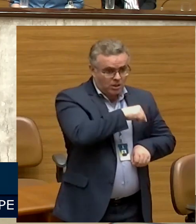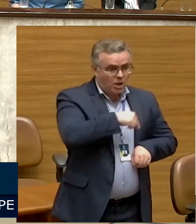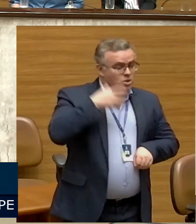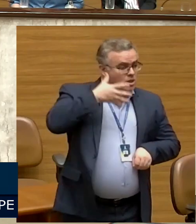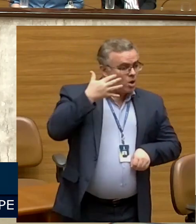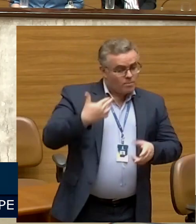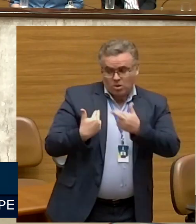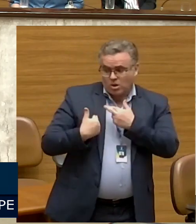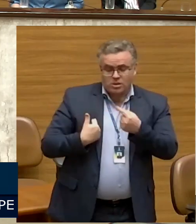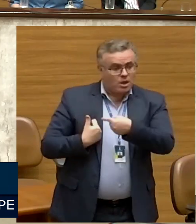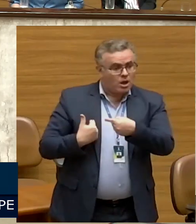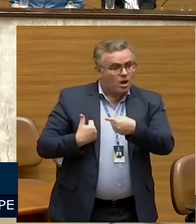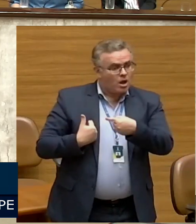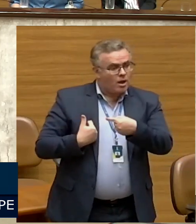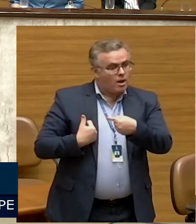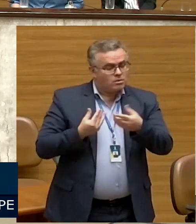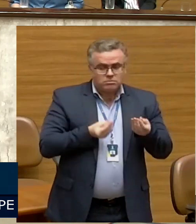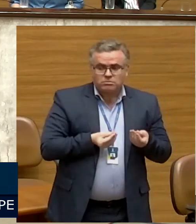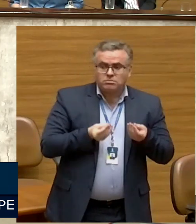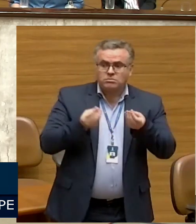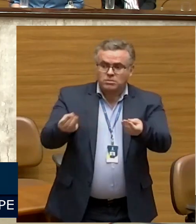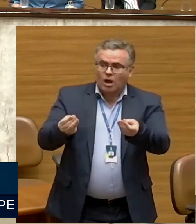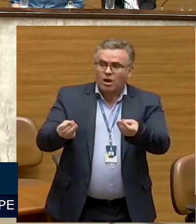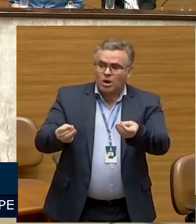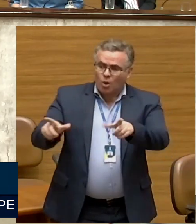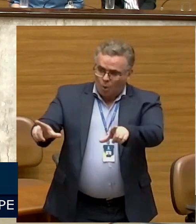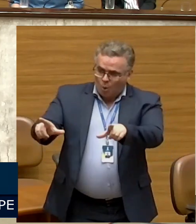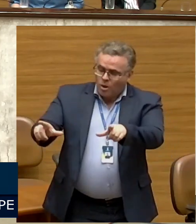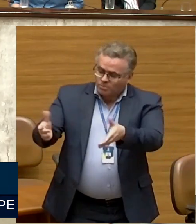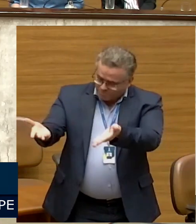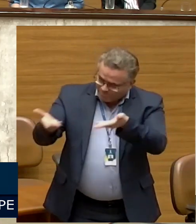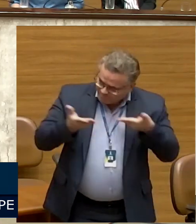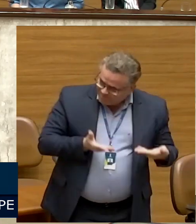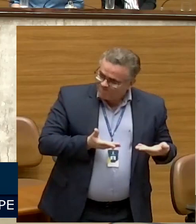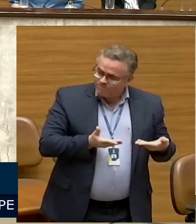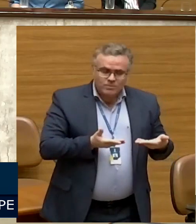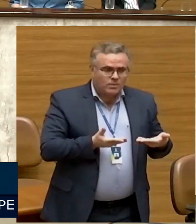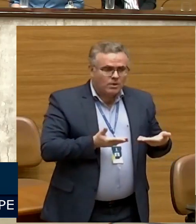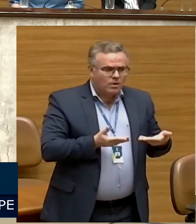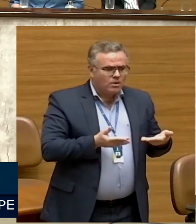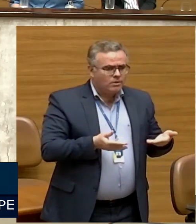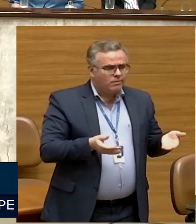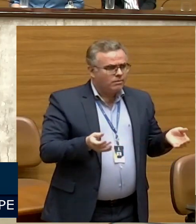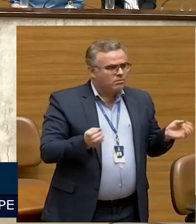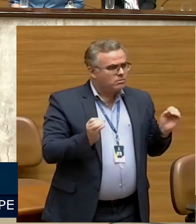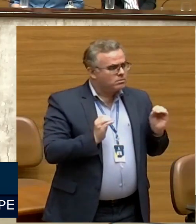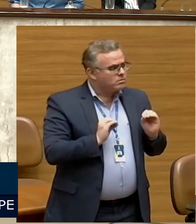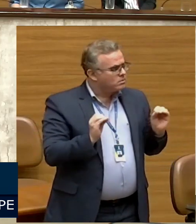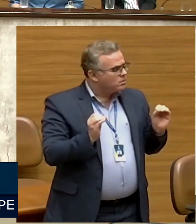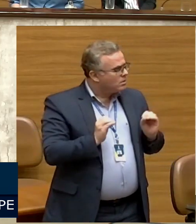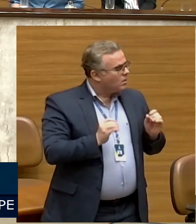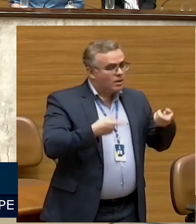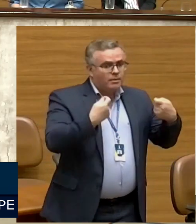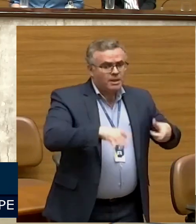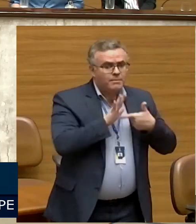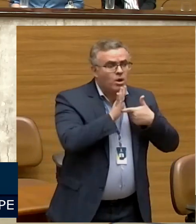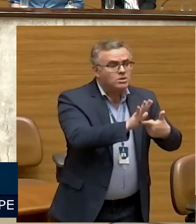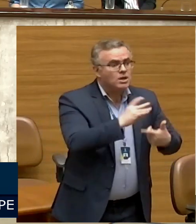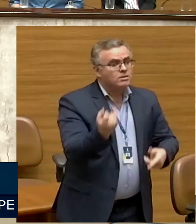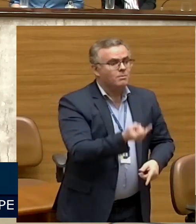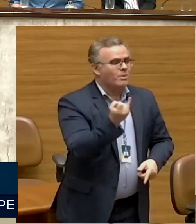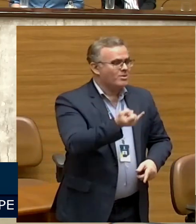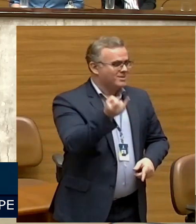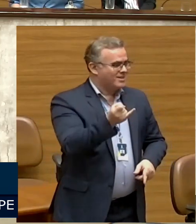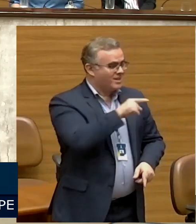com certeza ia poder tocar, conscientizar e mostrar a importância, né,